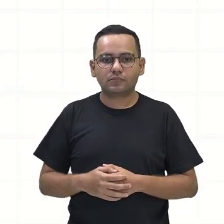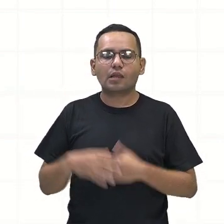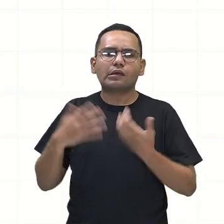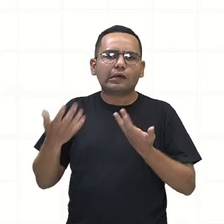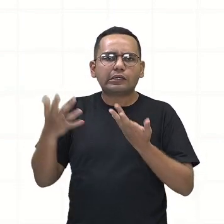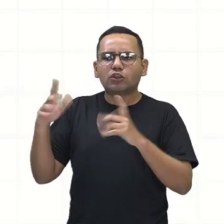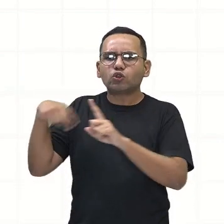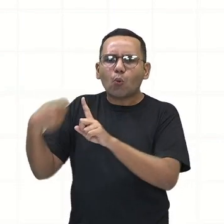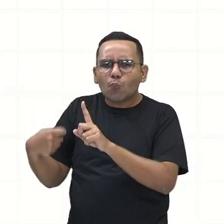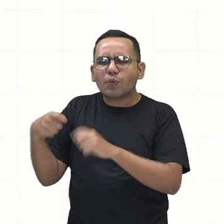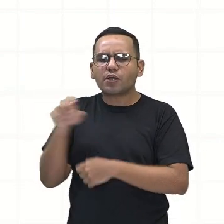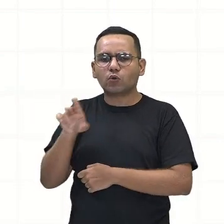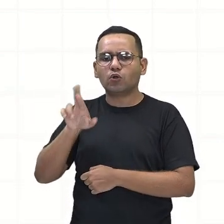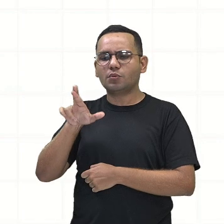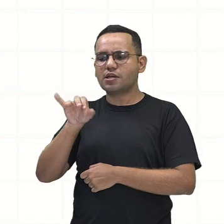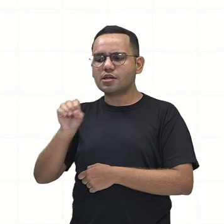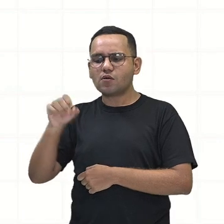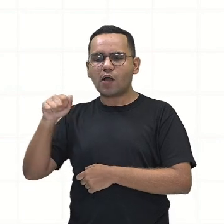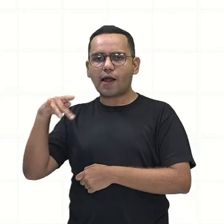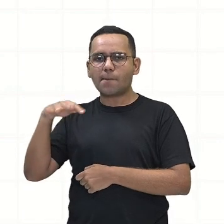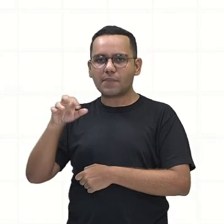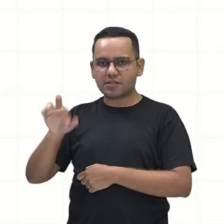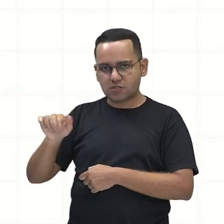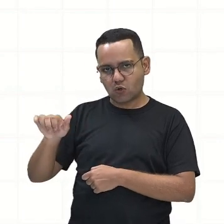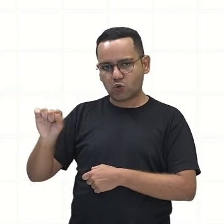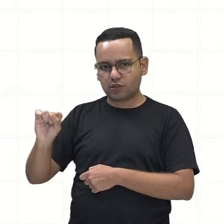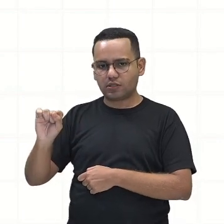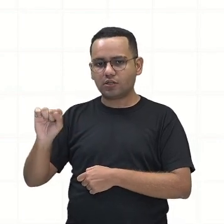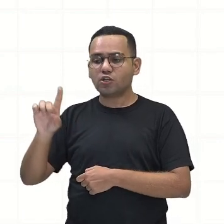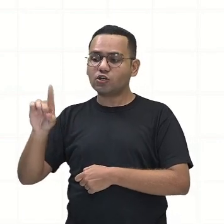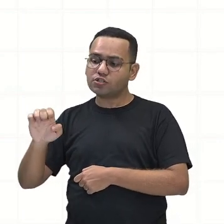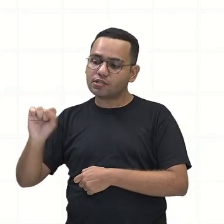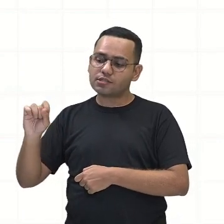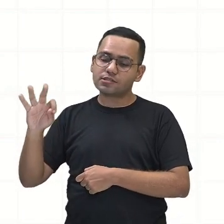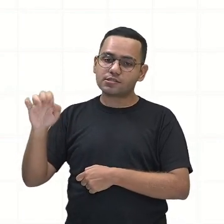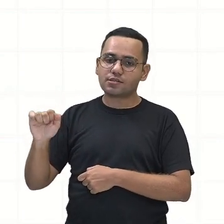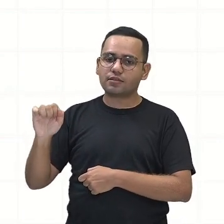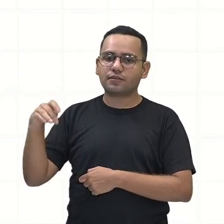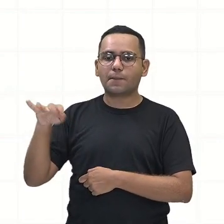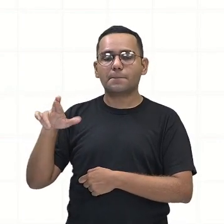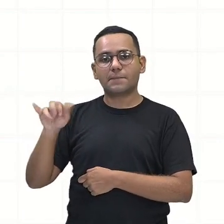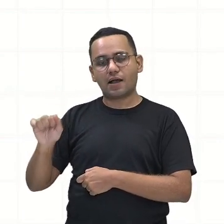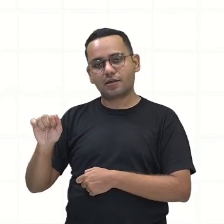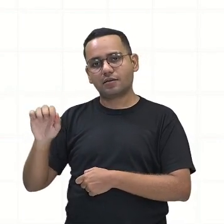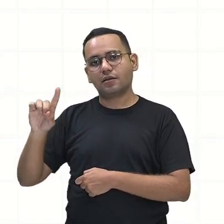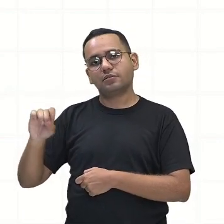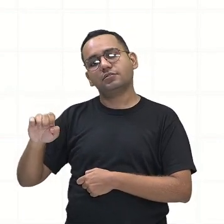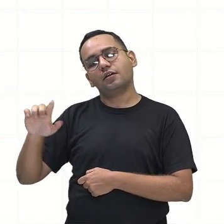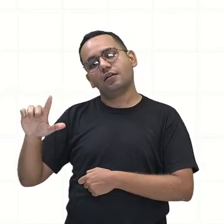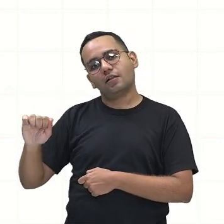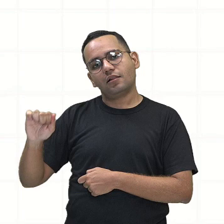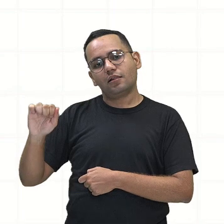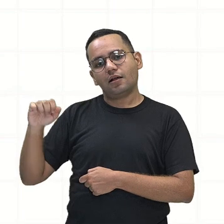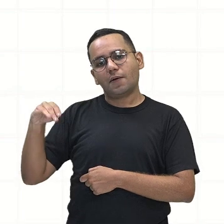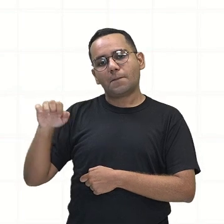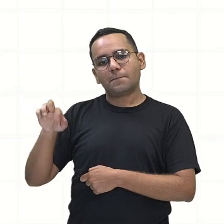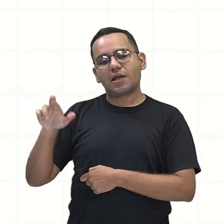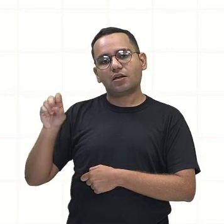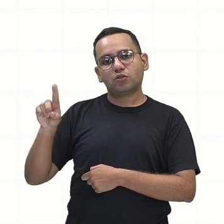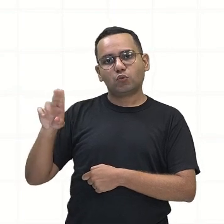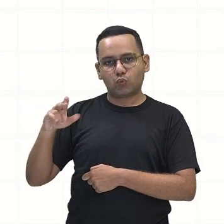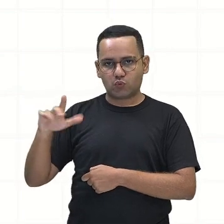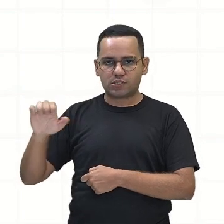de Santa Maria de la Mar Dulce. Então, observem só, eles chegam às costas brasileiras quando? Em fevereiro